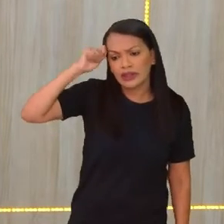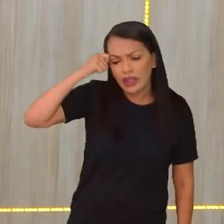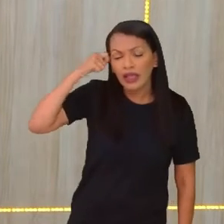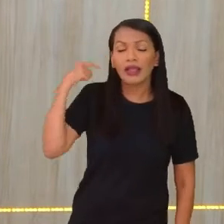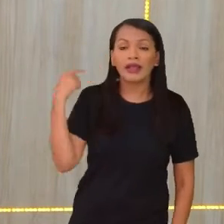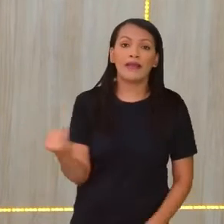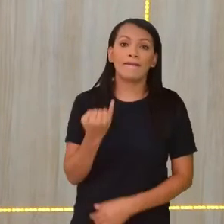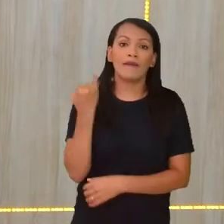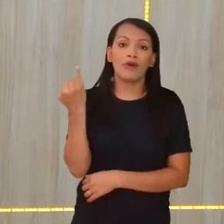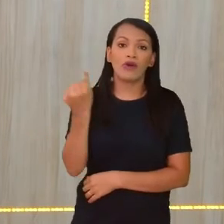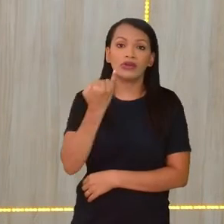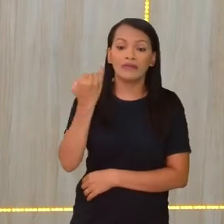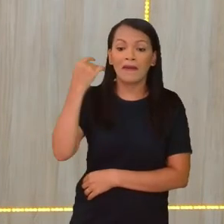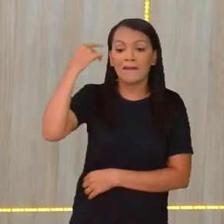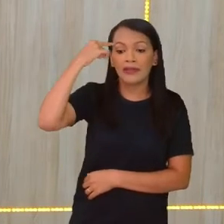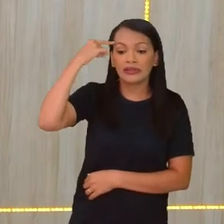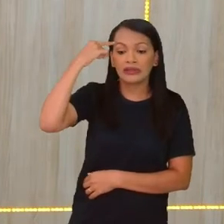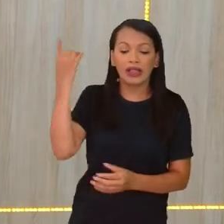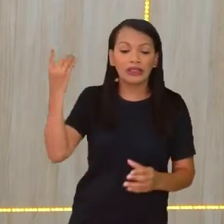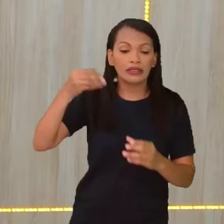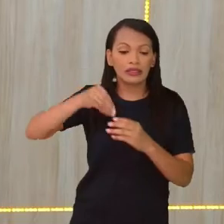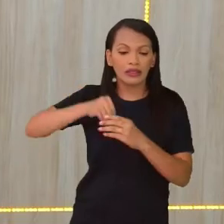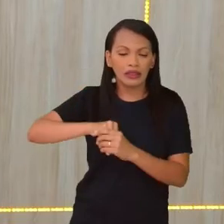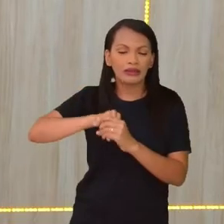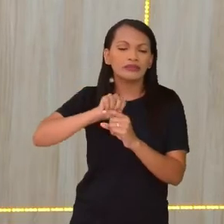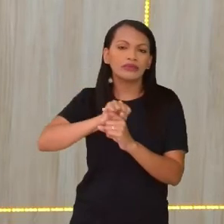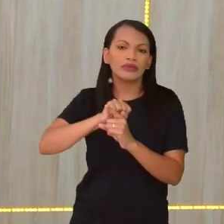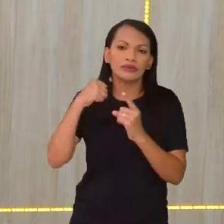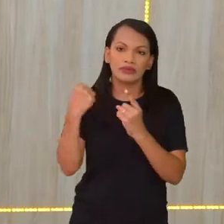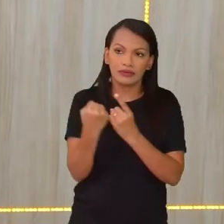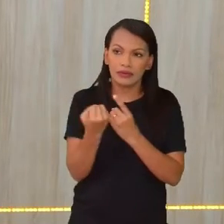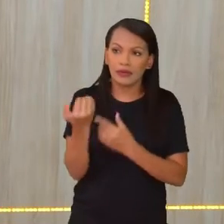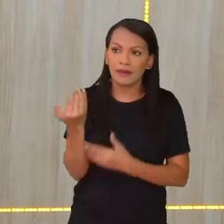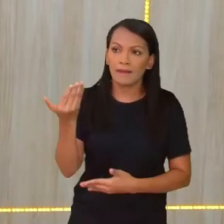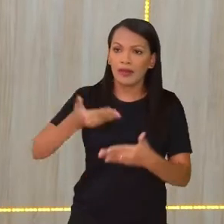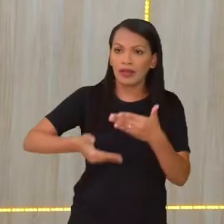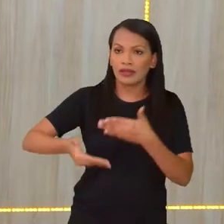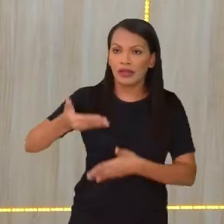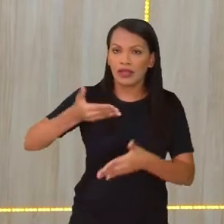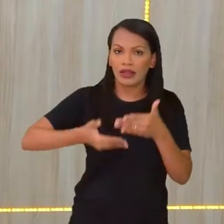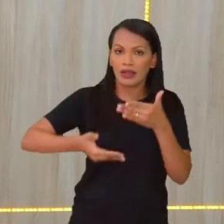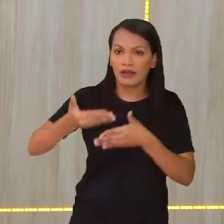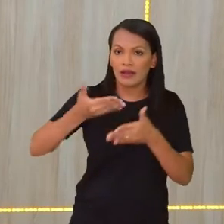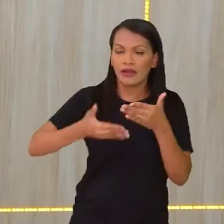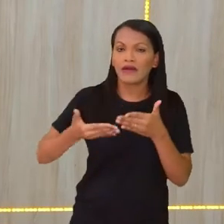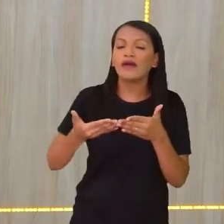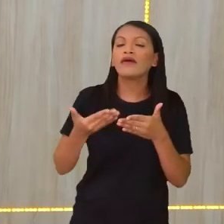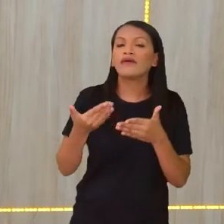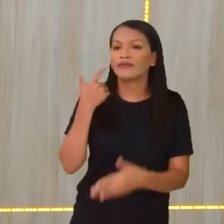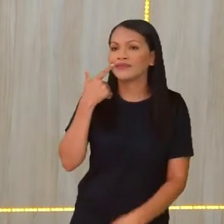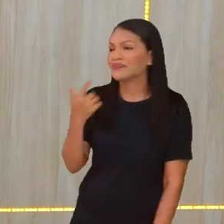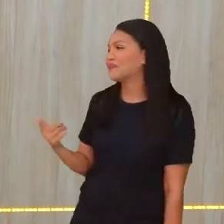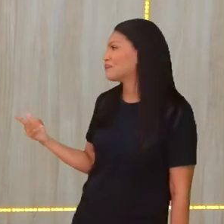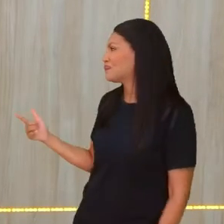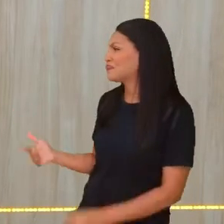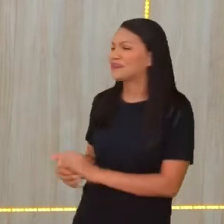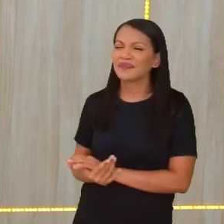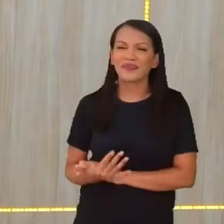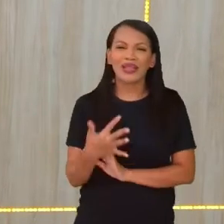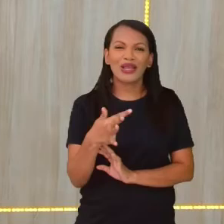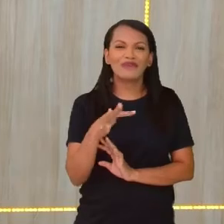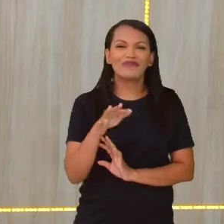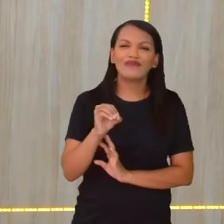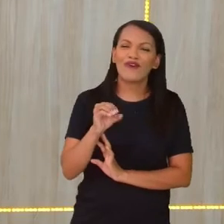sociedade. E mais uma vez a gente vai contar aqui com a participação na nossa aula do Fofozinho. O